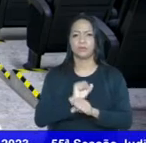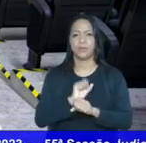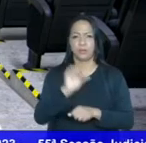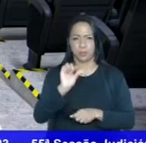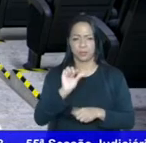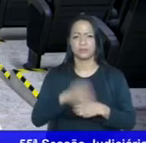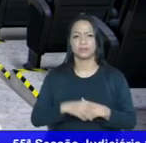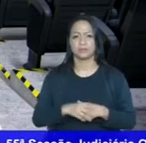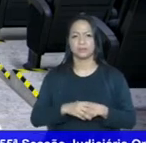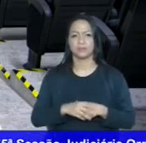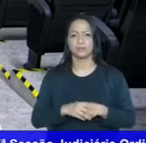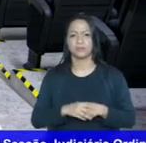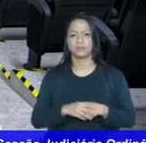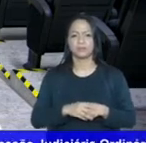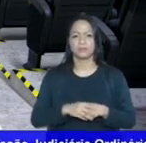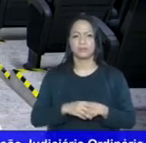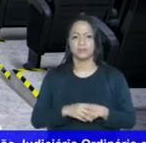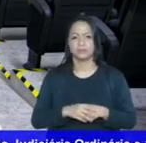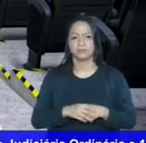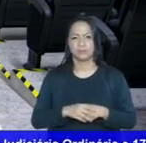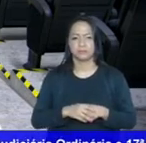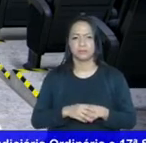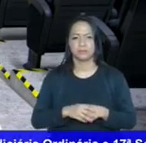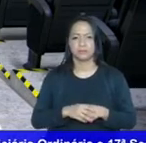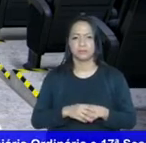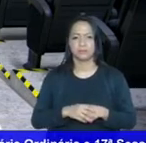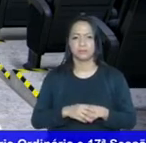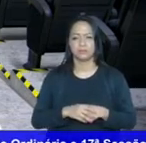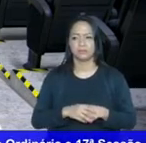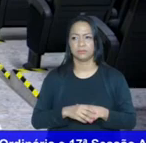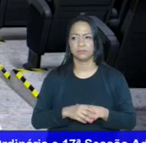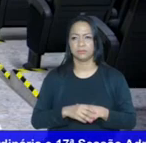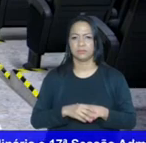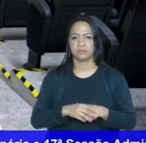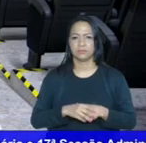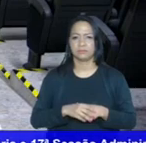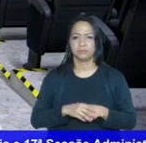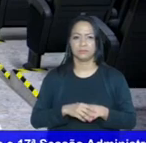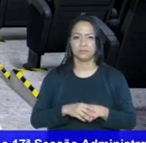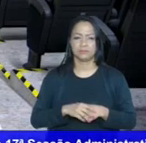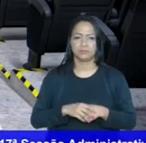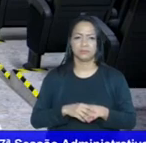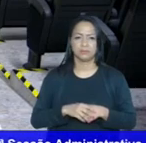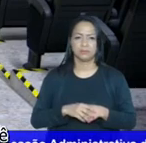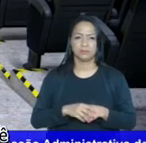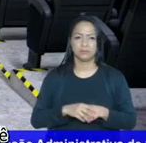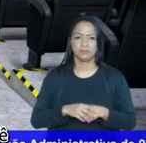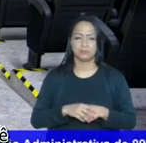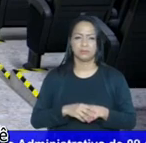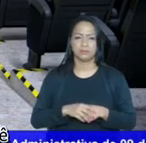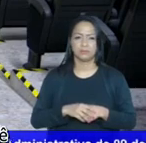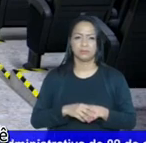Aguardo, Essas vestes eu volto? Talares, Porque- se nós usamos, Ah, sim, tranquilo. dá 2 segundos. Ah,